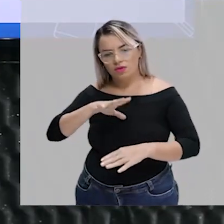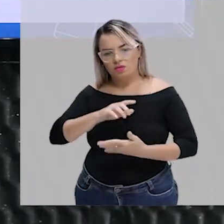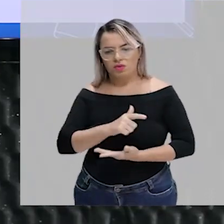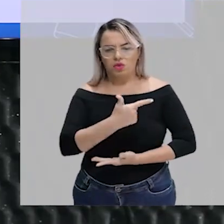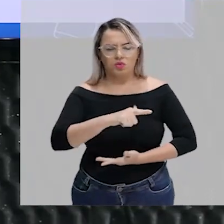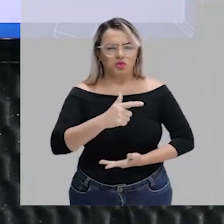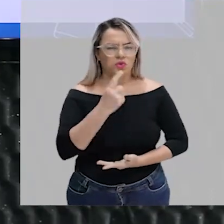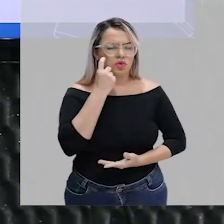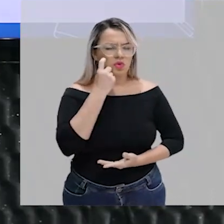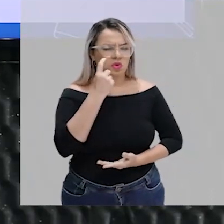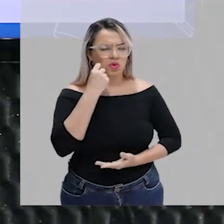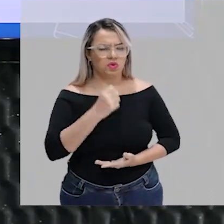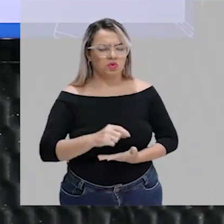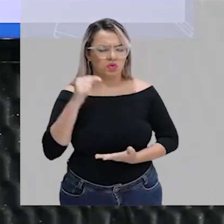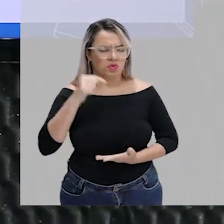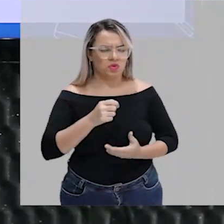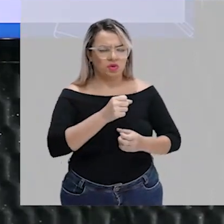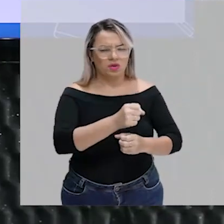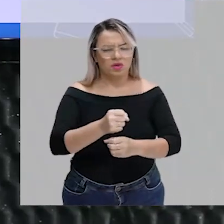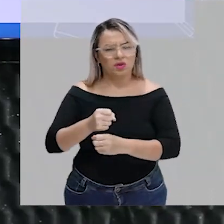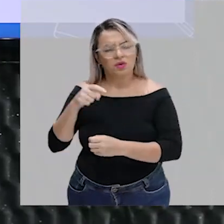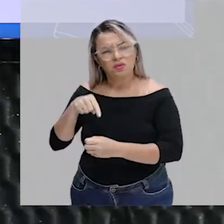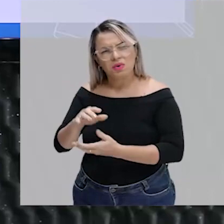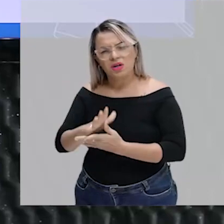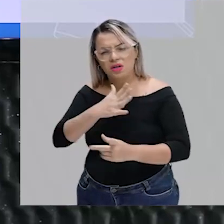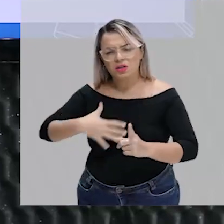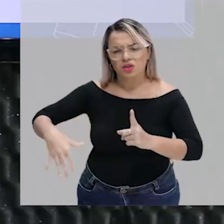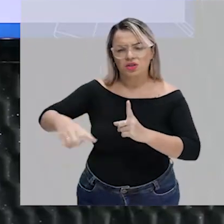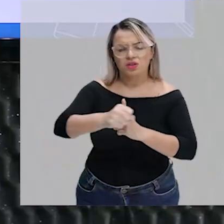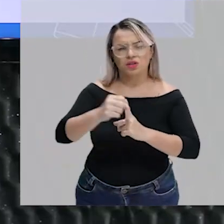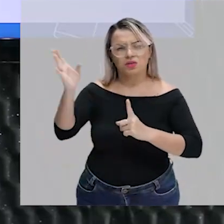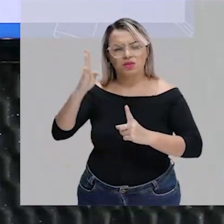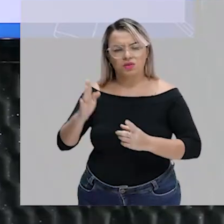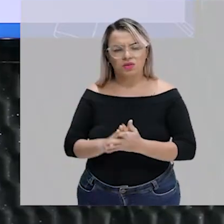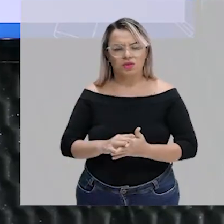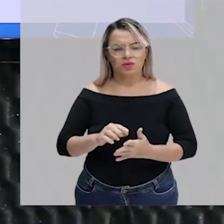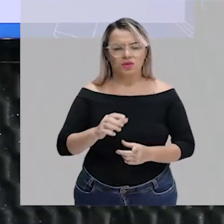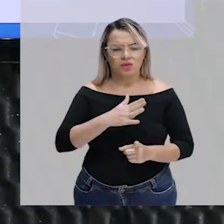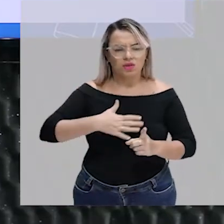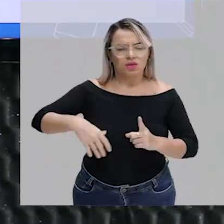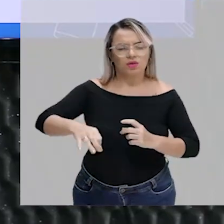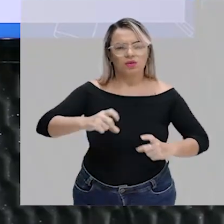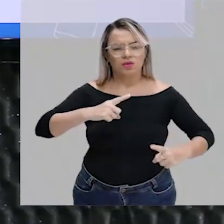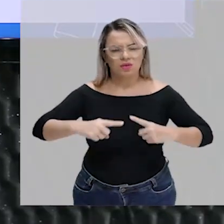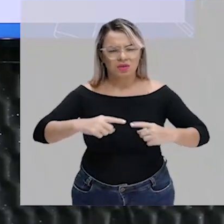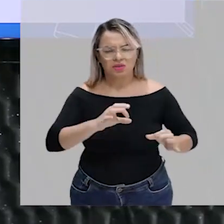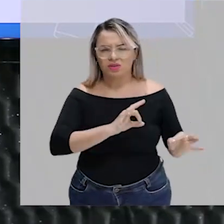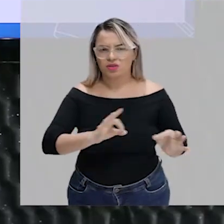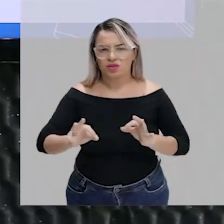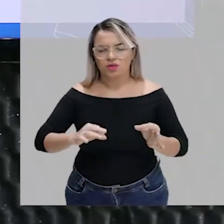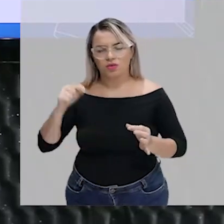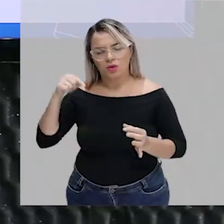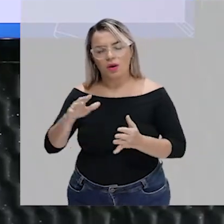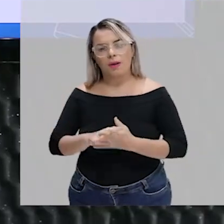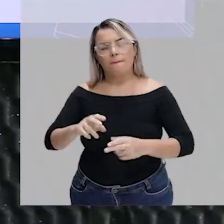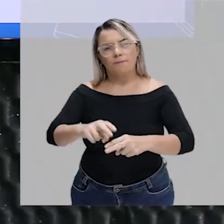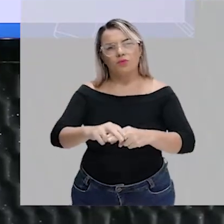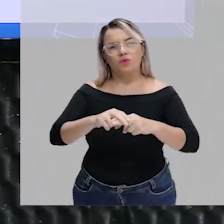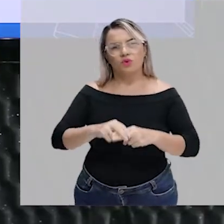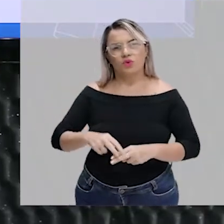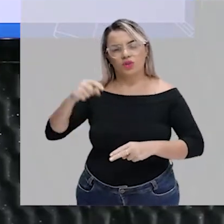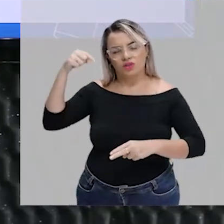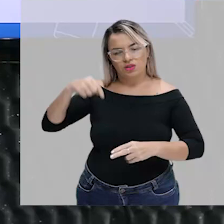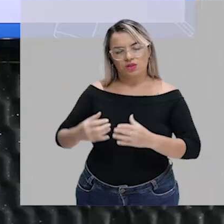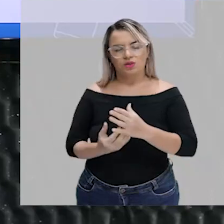no Brasil uma sociedade politicamente organizada. Por isso que o Estado brasileiro demorou muito tempo a se consolidar. Porque